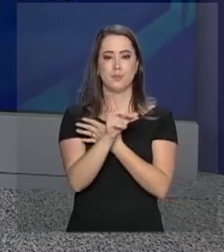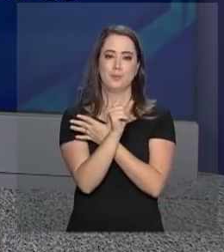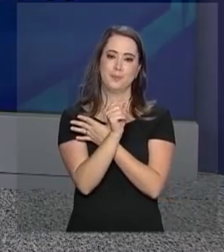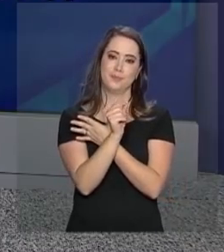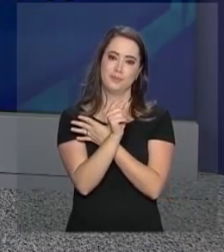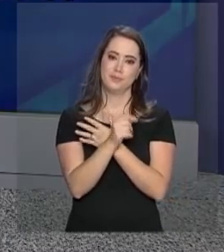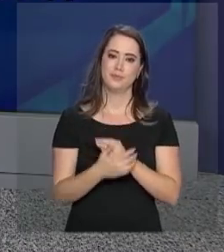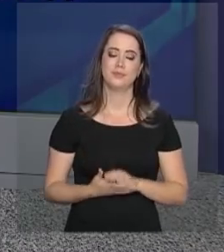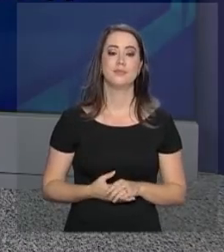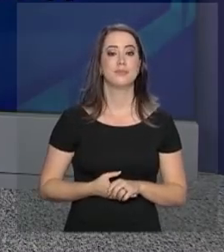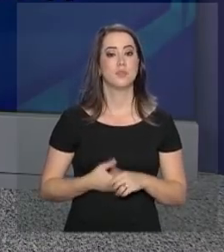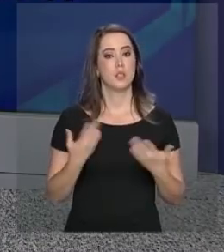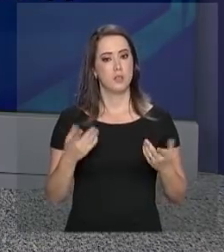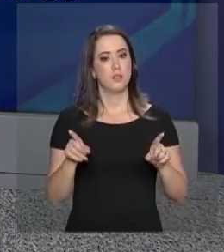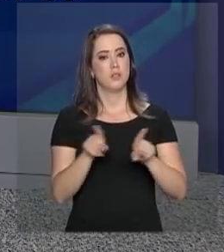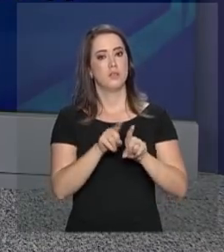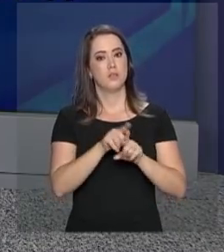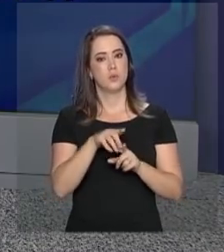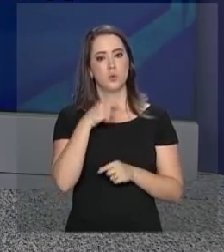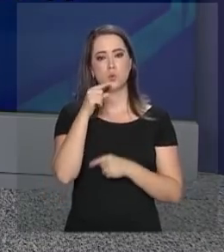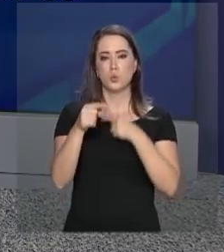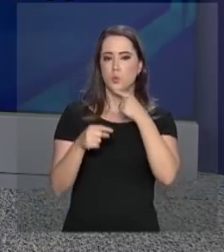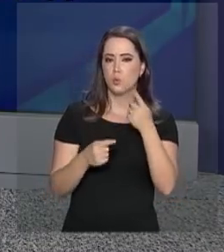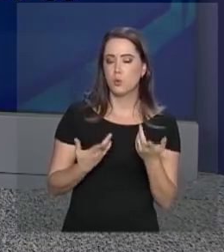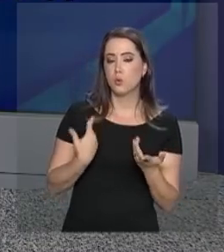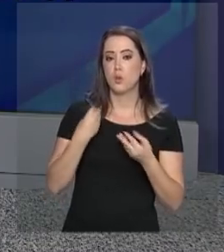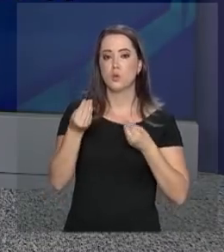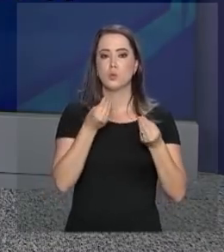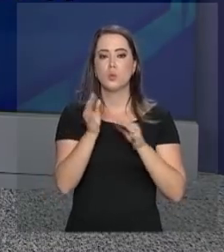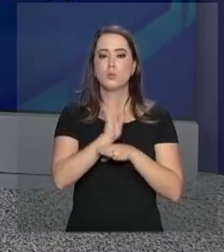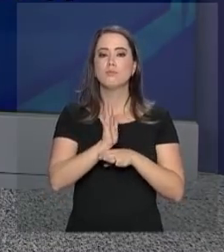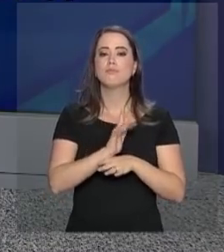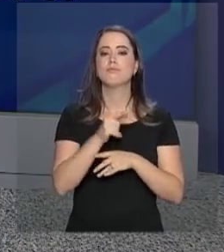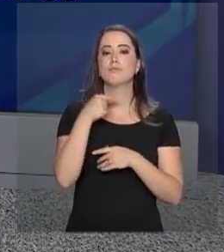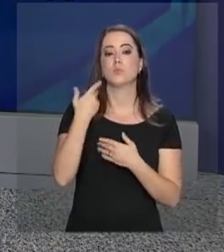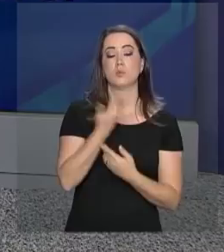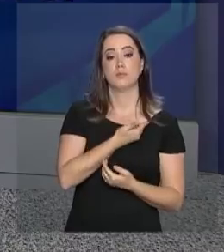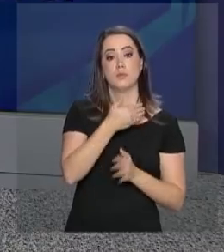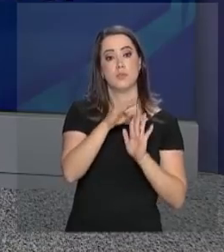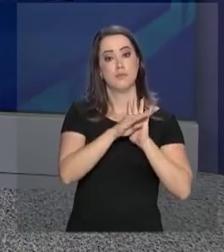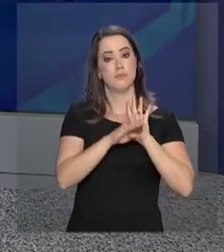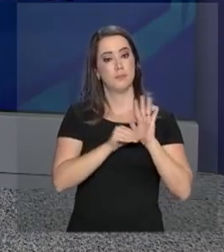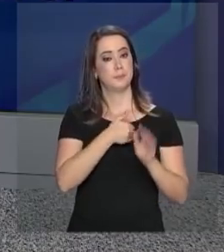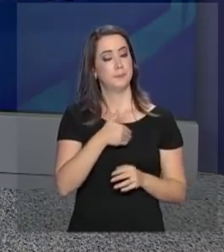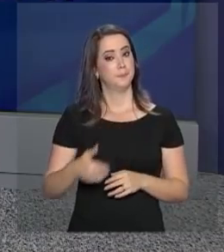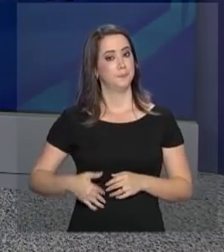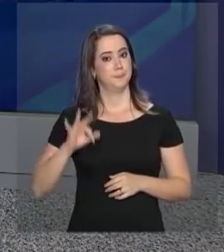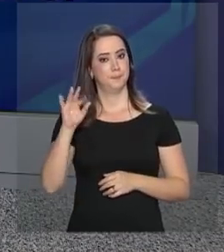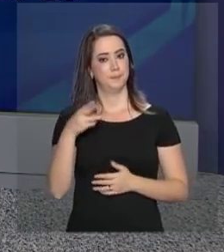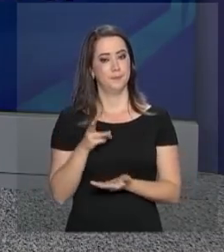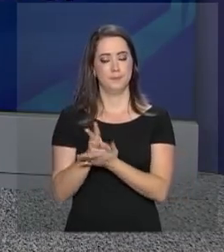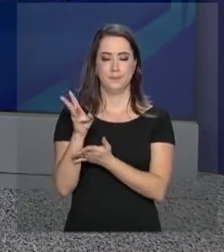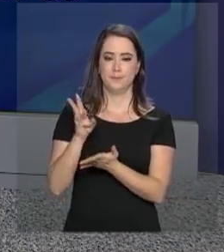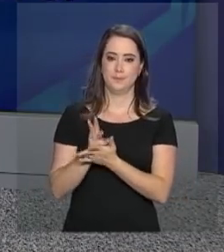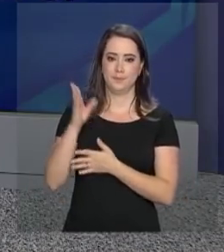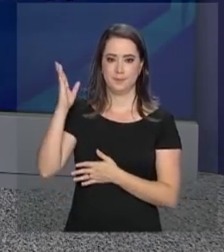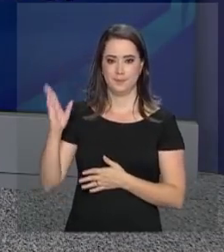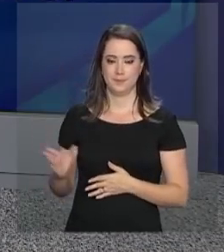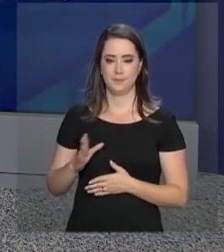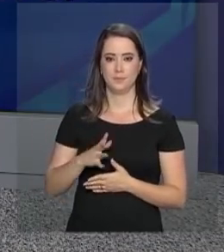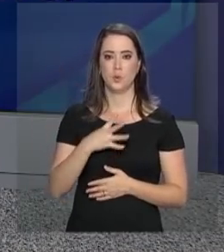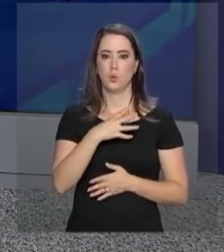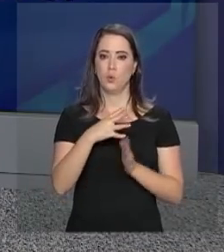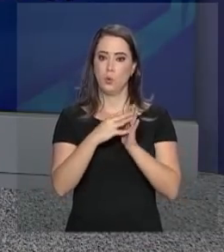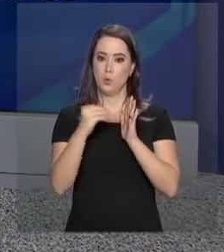o nosso perfil no Twitter. E você pode ainda mandar sugestões de reportagens e dúvidas sobre programas e ações do governo federal para o nosso